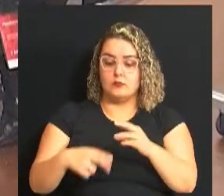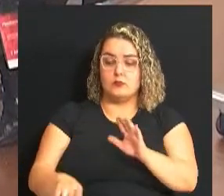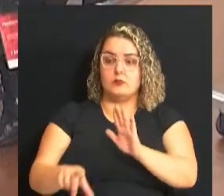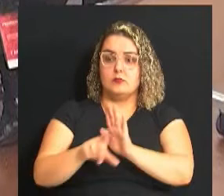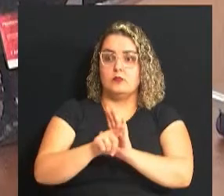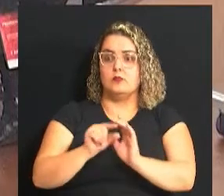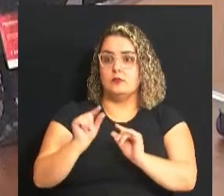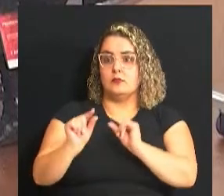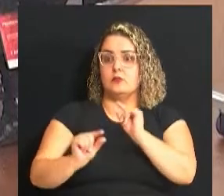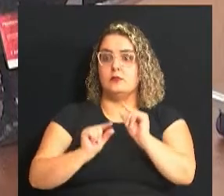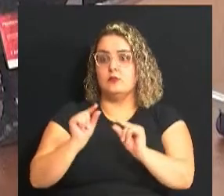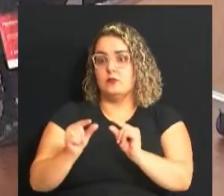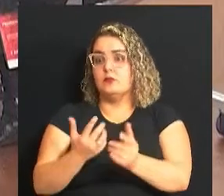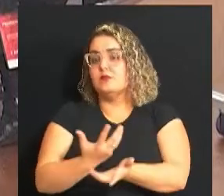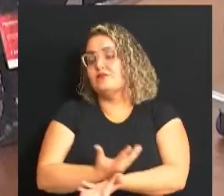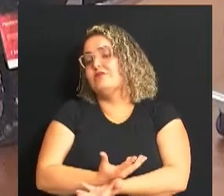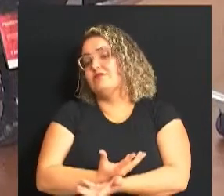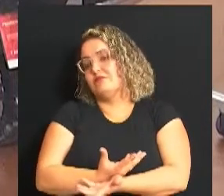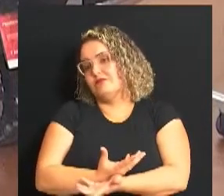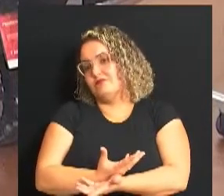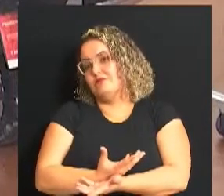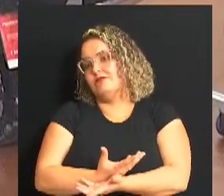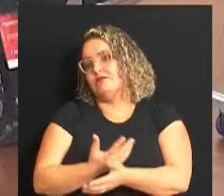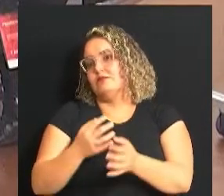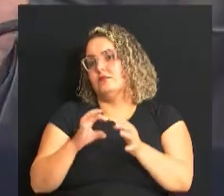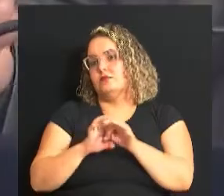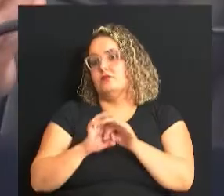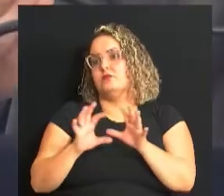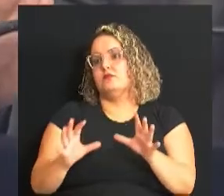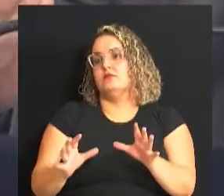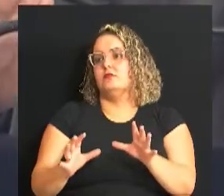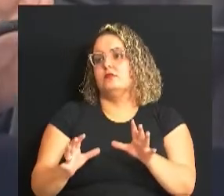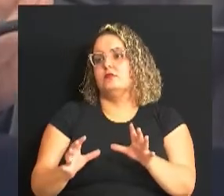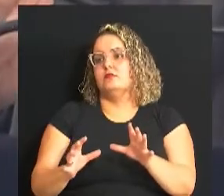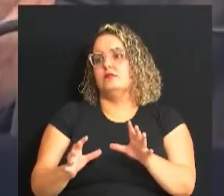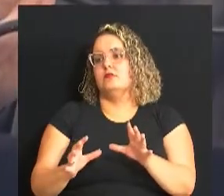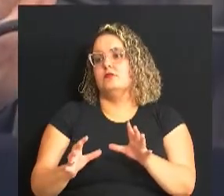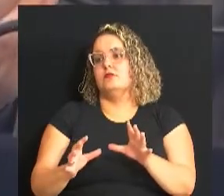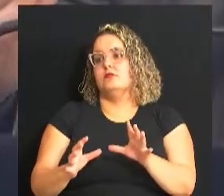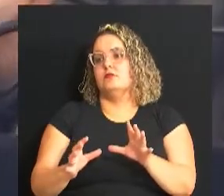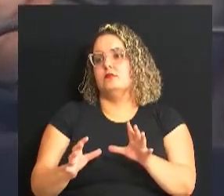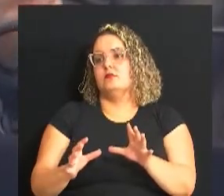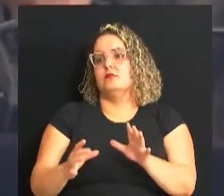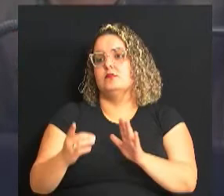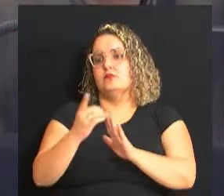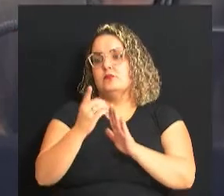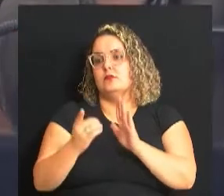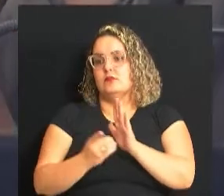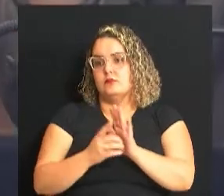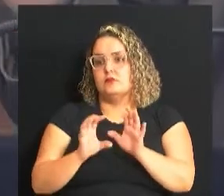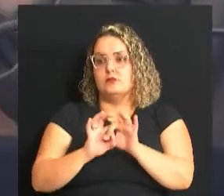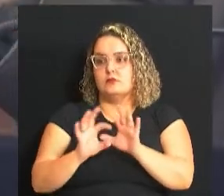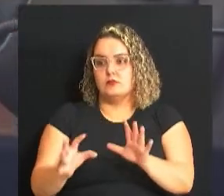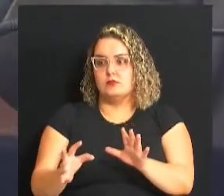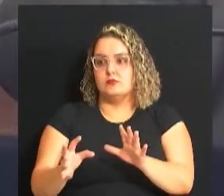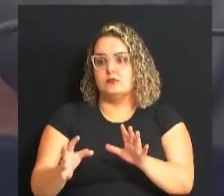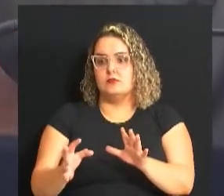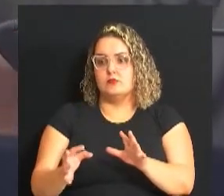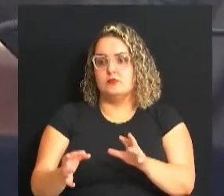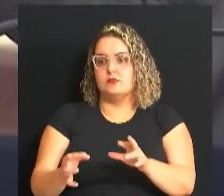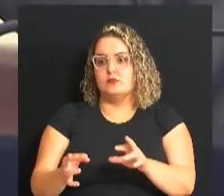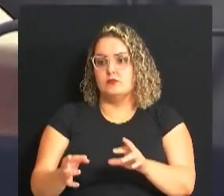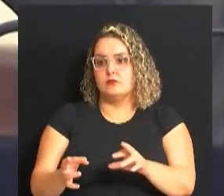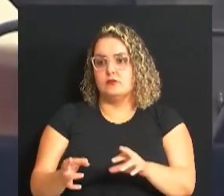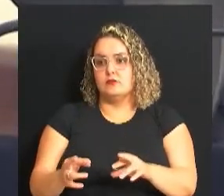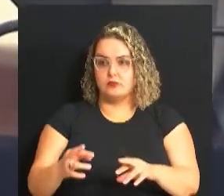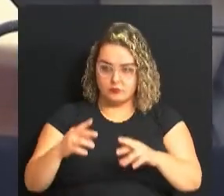pouco... Está dando muita liberdade a partir do decreto, né, deixando muita responsabilidade a partir